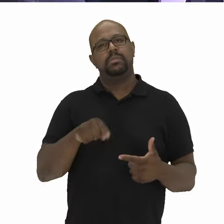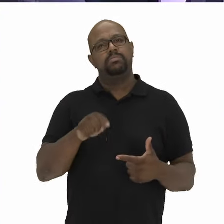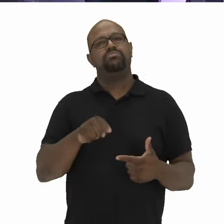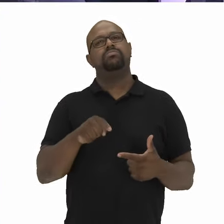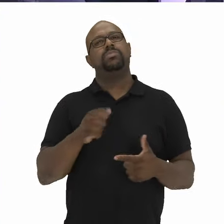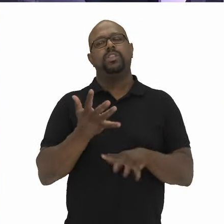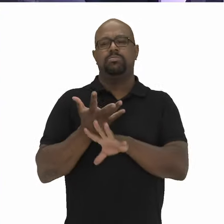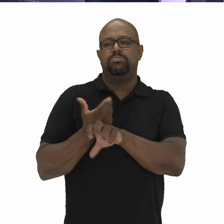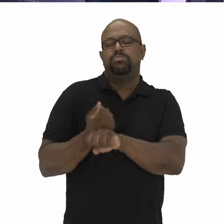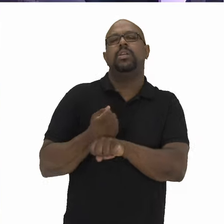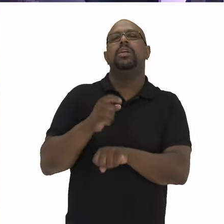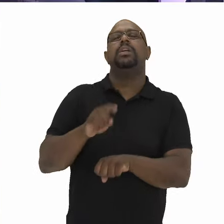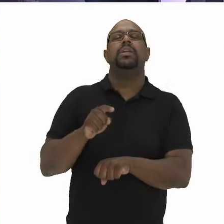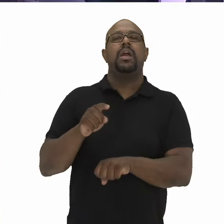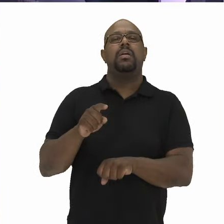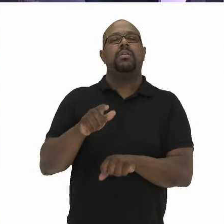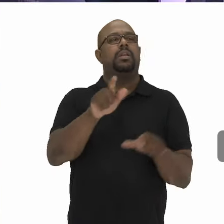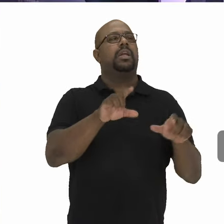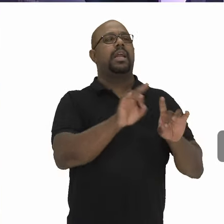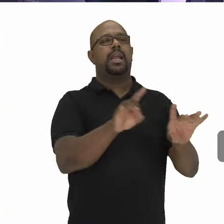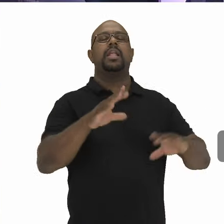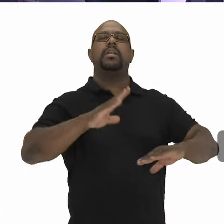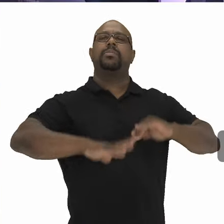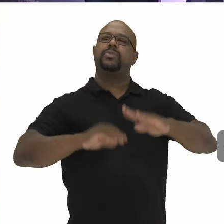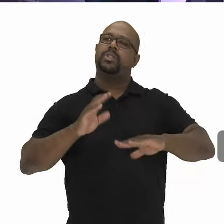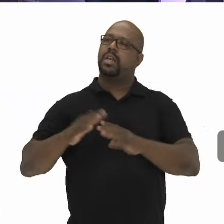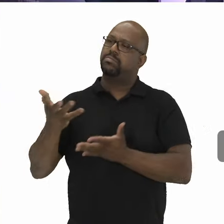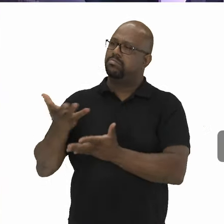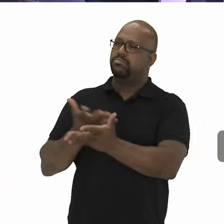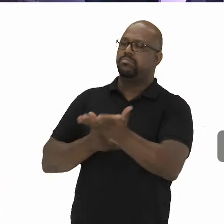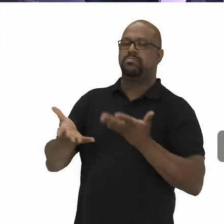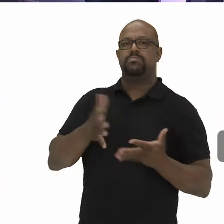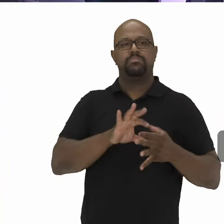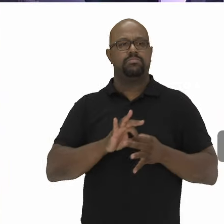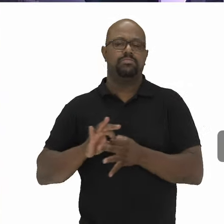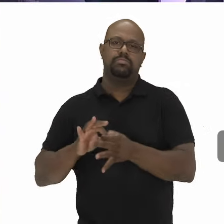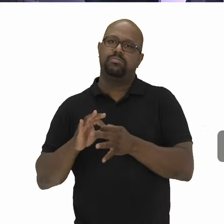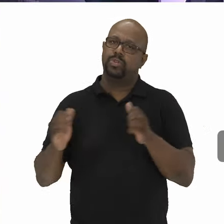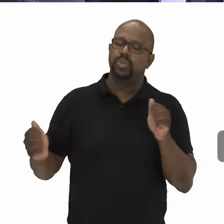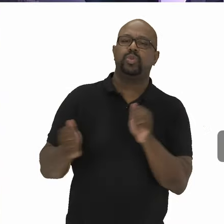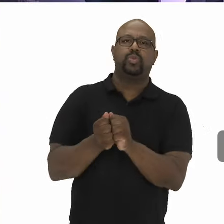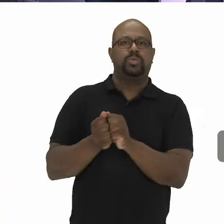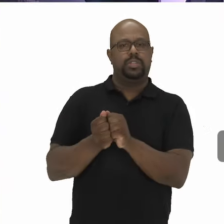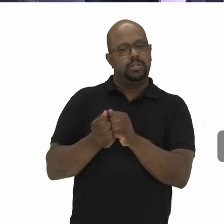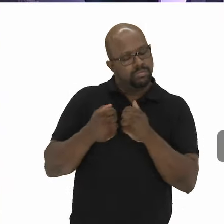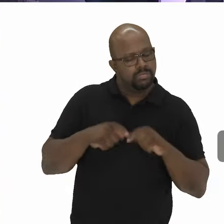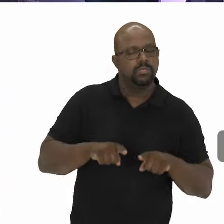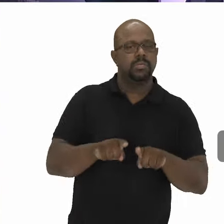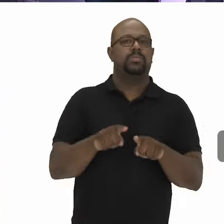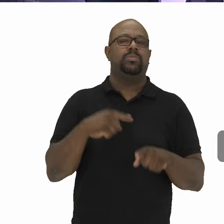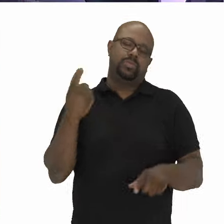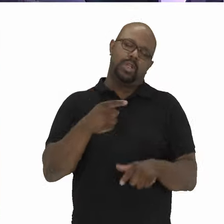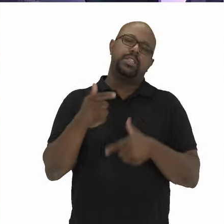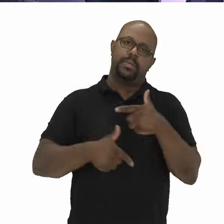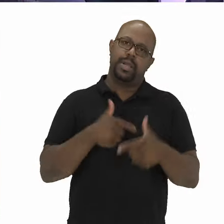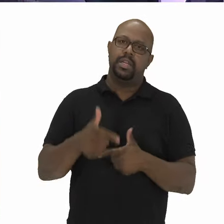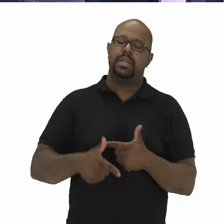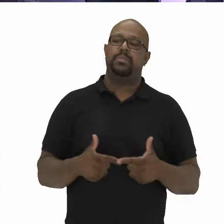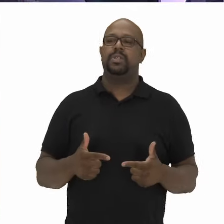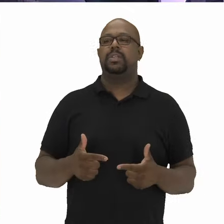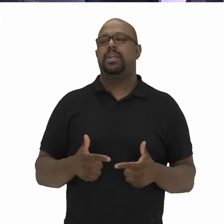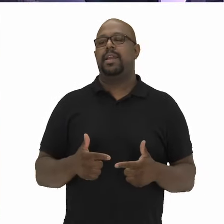de forma transdisciplinar que quer dizer que os profissionais eles trabalham de formas juntas digamos assim né nós